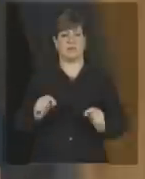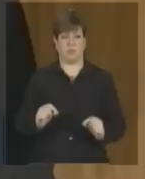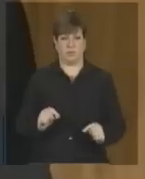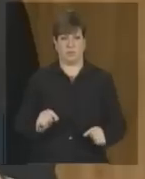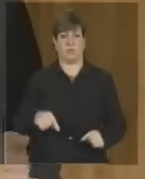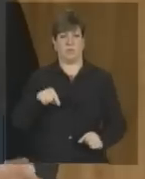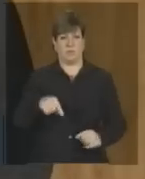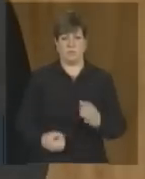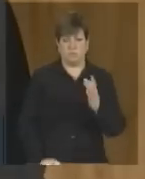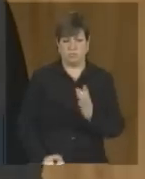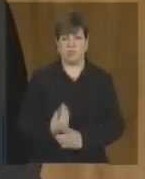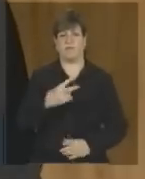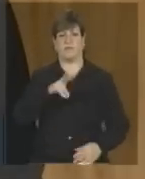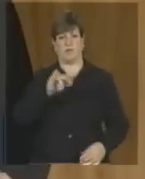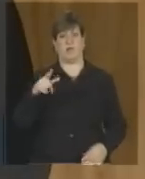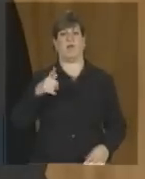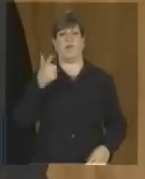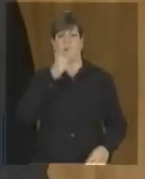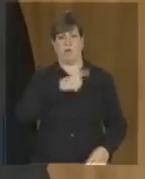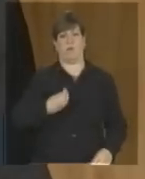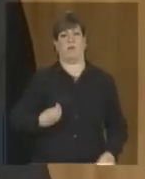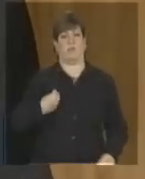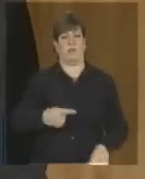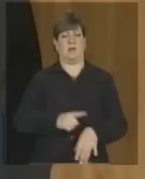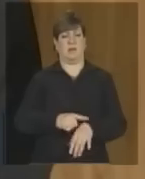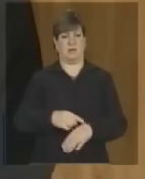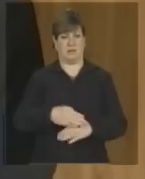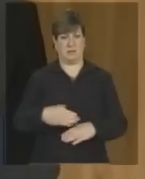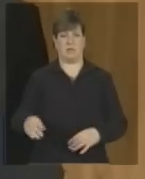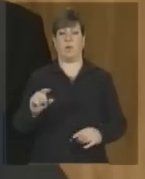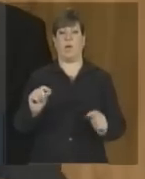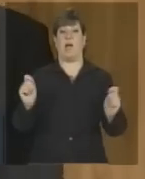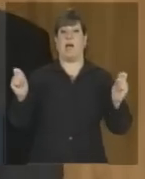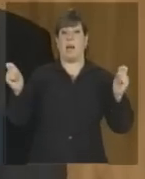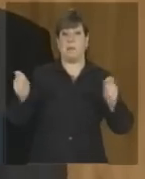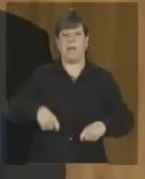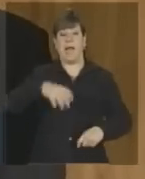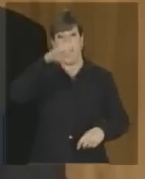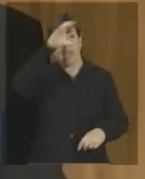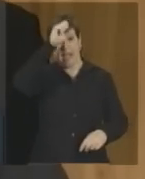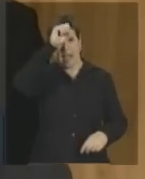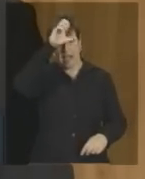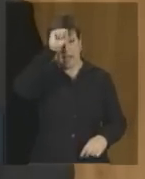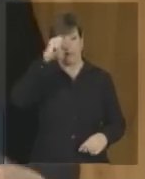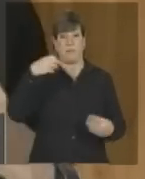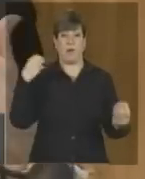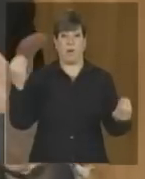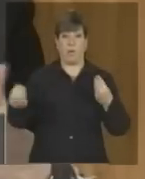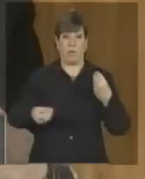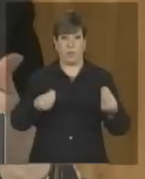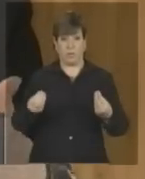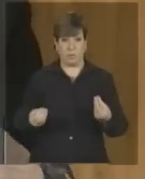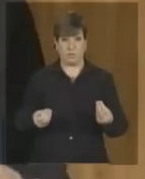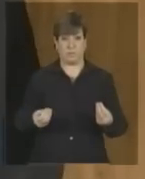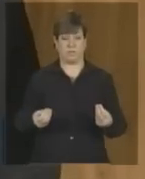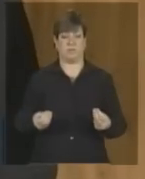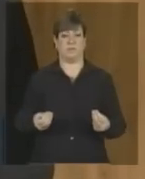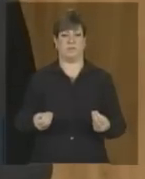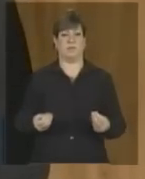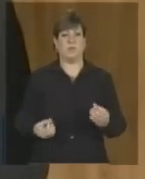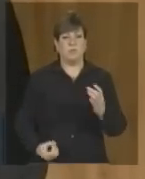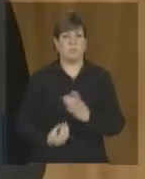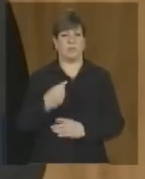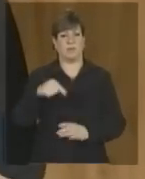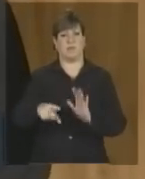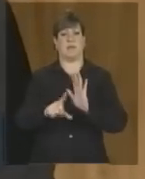vai acontecer a tempo e, é claro, com a capacidade de aprender com as primeiras fases da